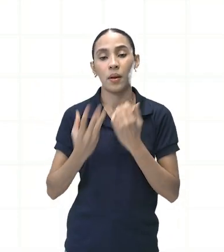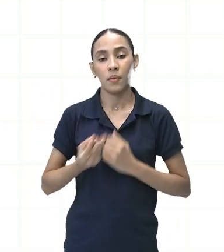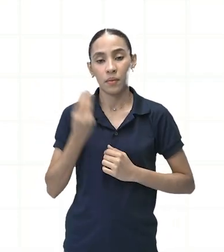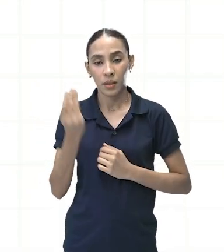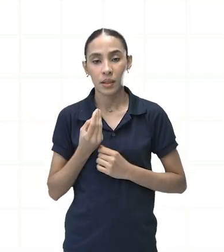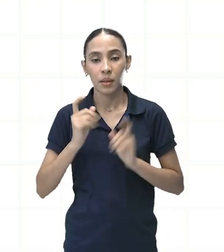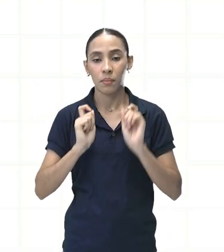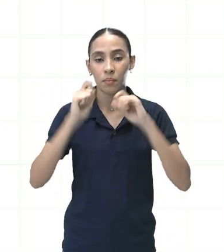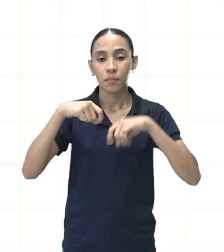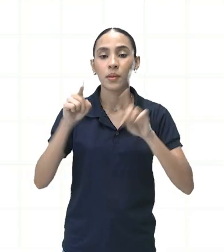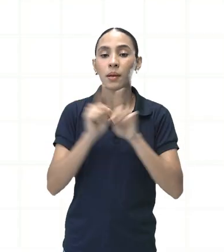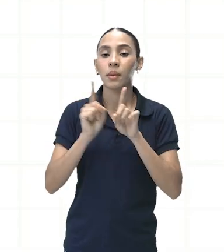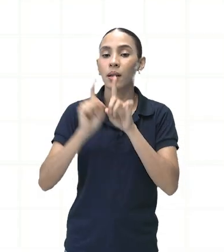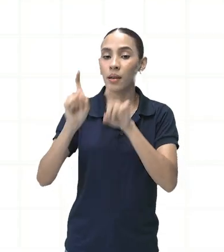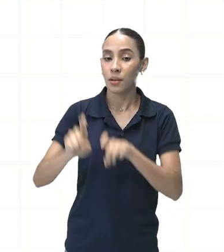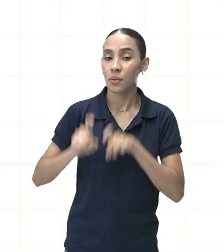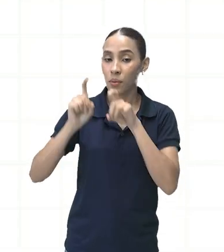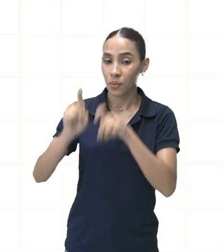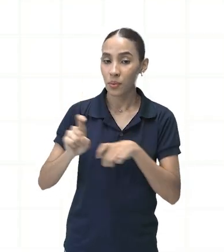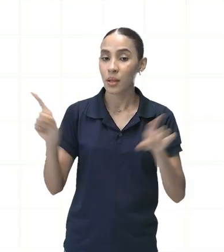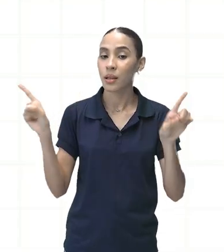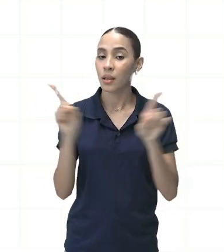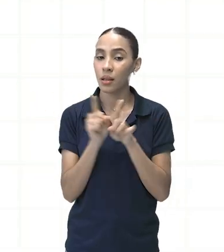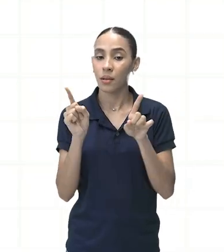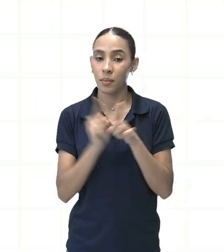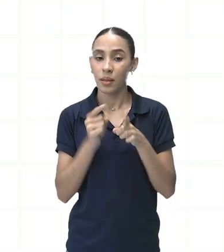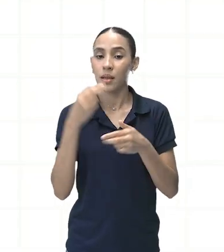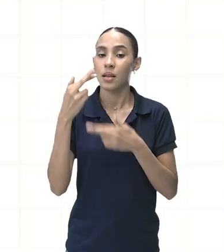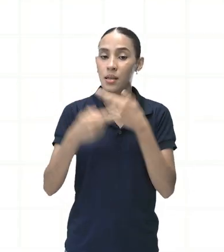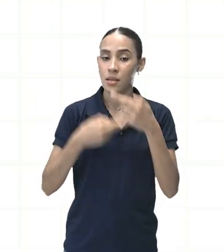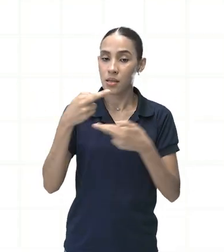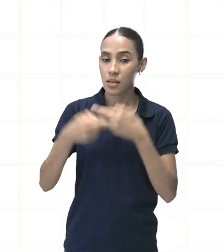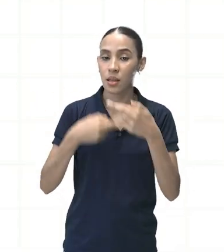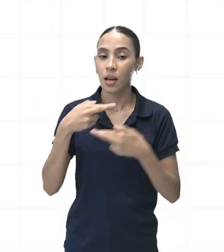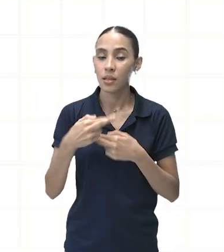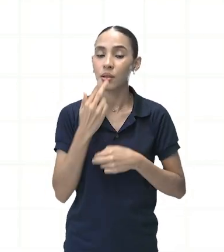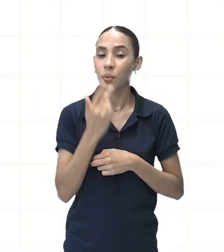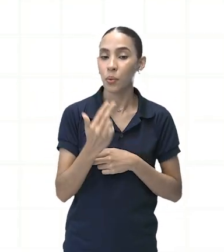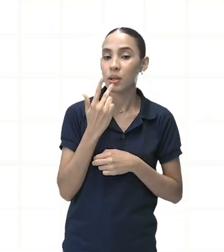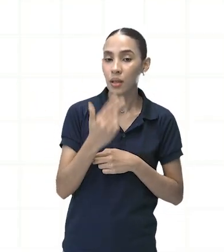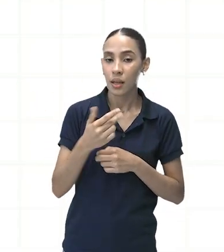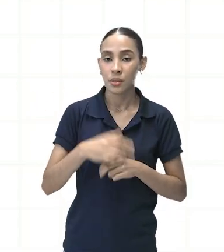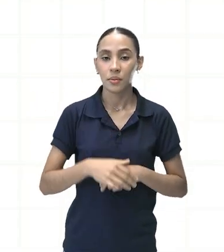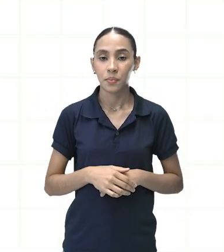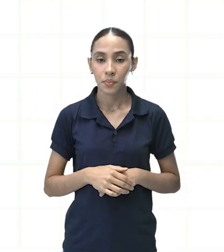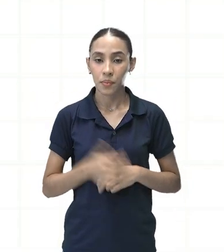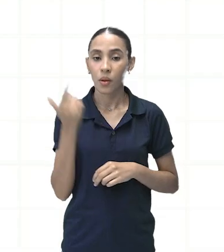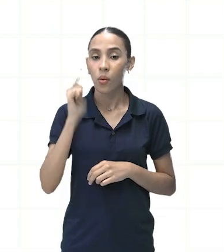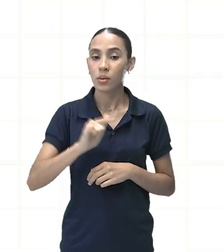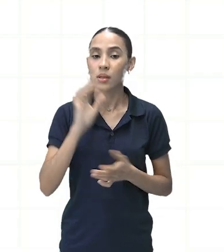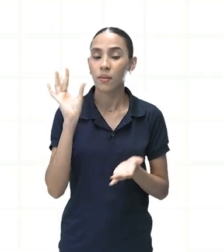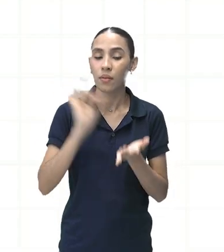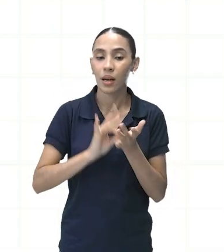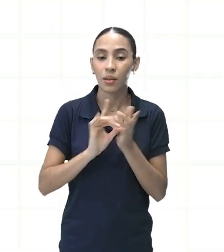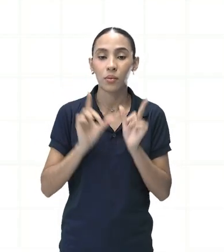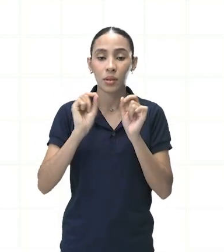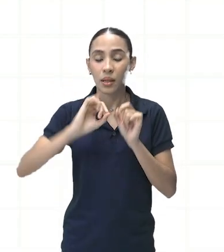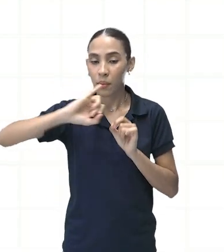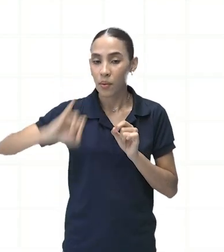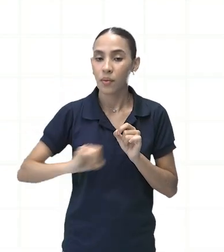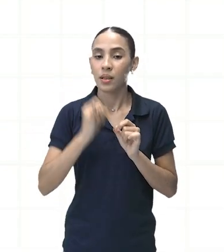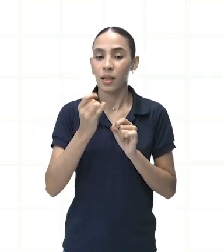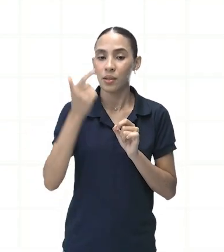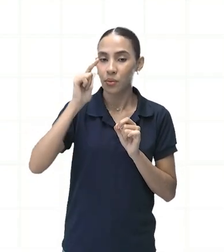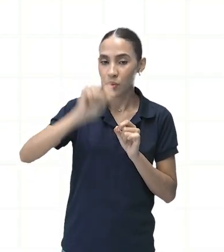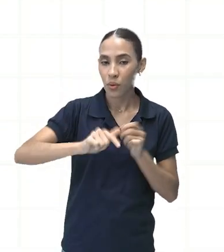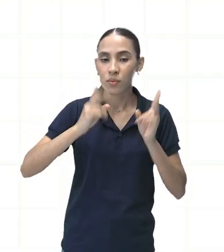consiga sustentar a agricultura, bem como a reciclagem de nutrientes, para que eles sejam